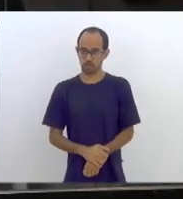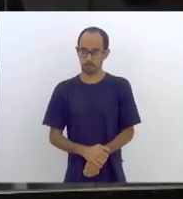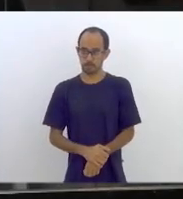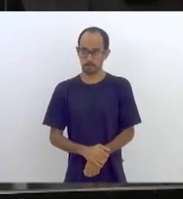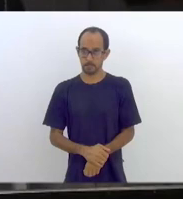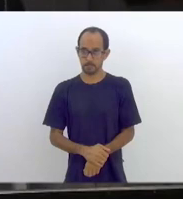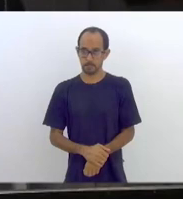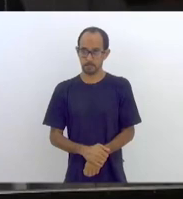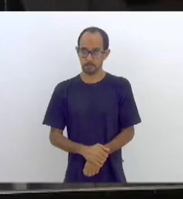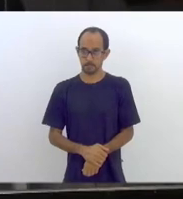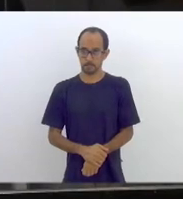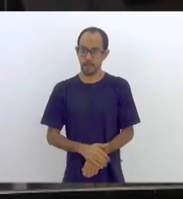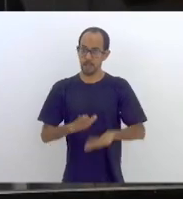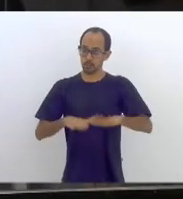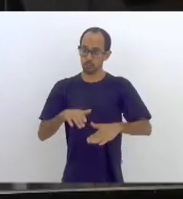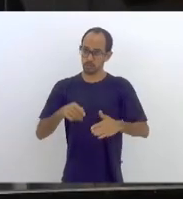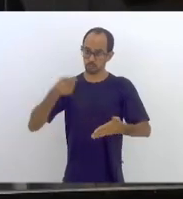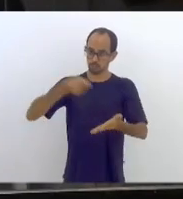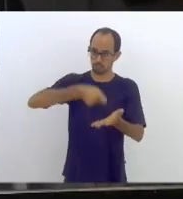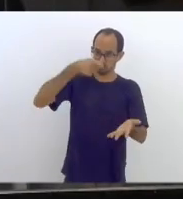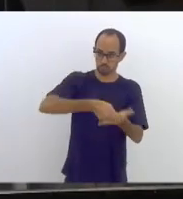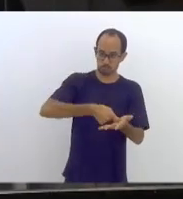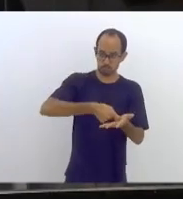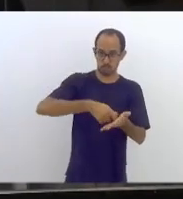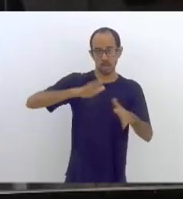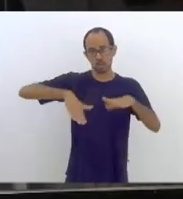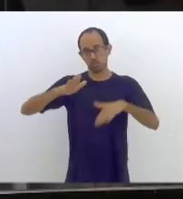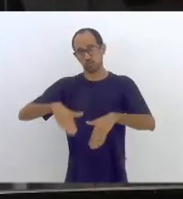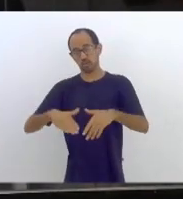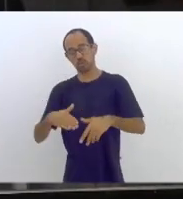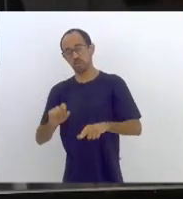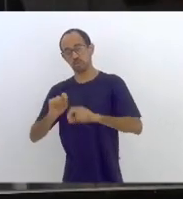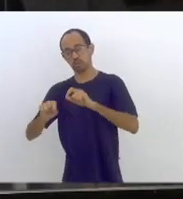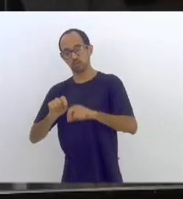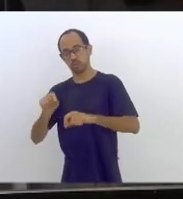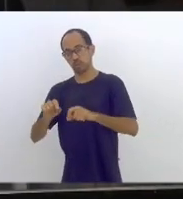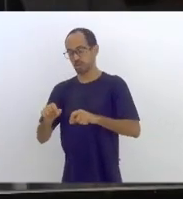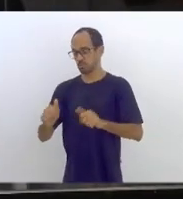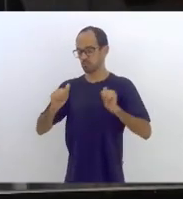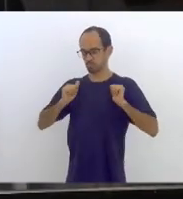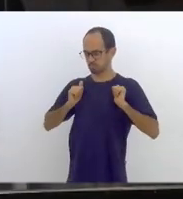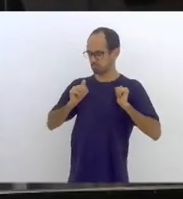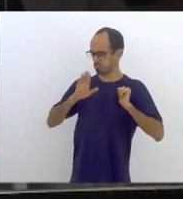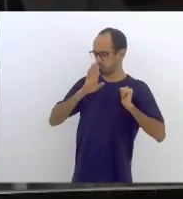hora de forma repressiva hora de forma omissa